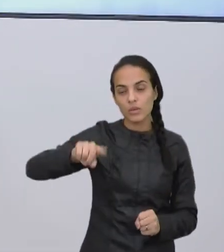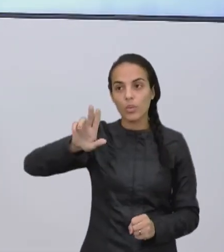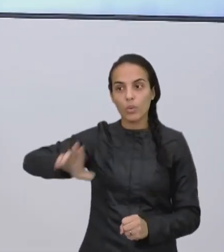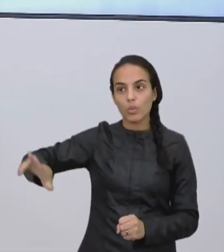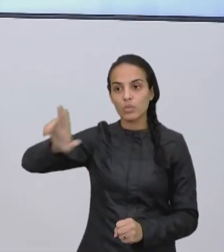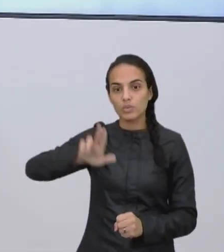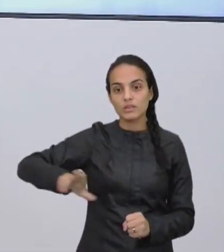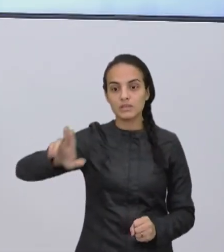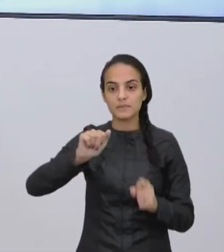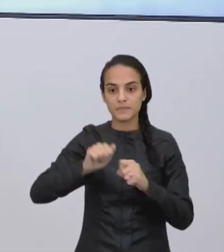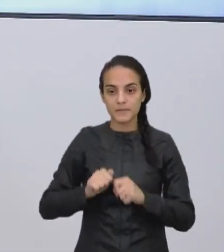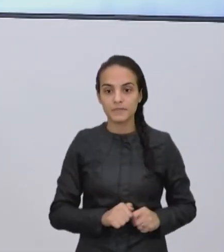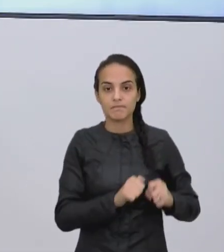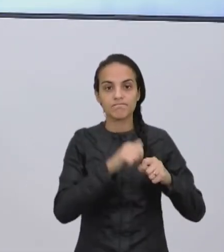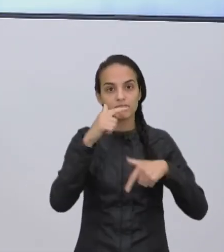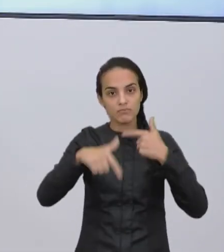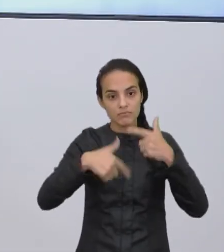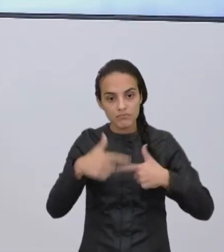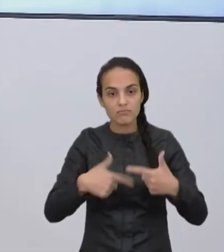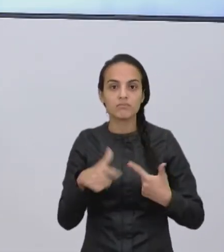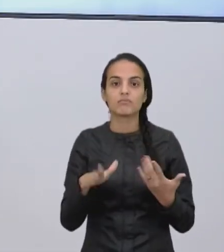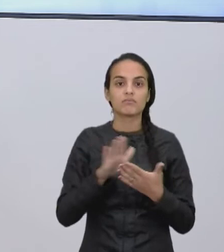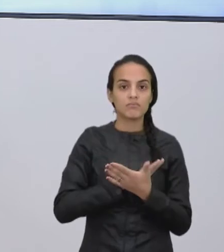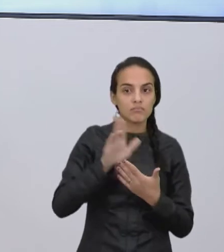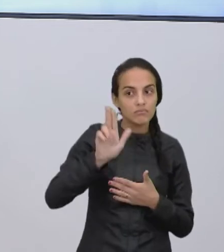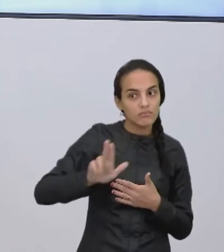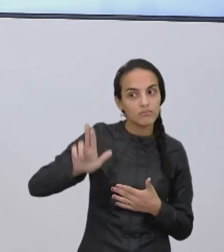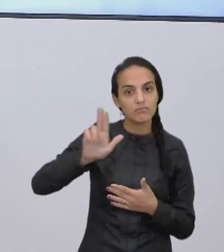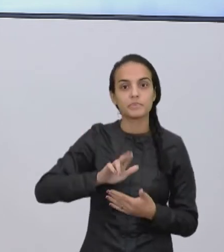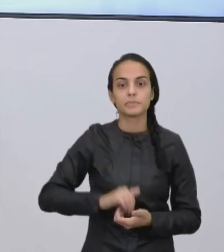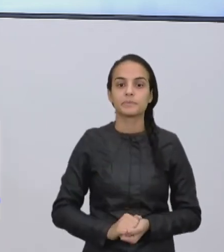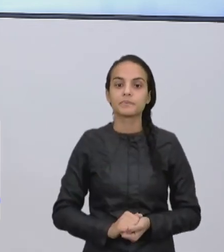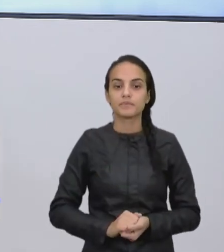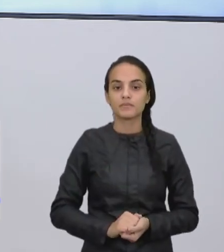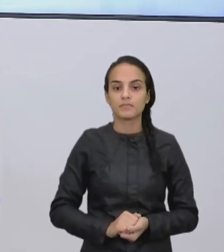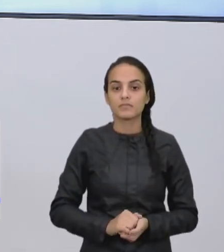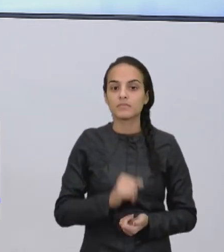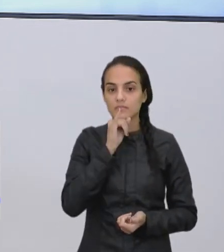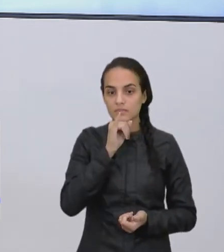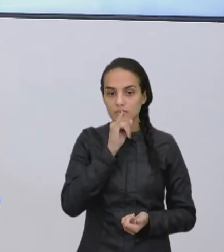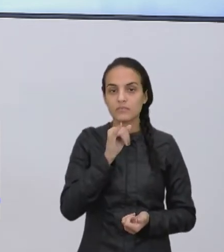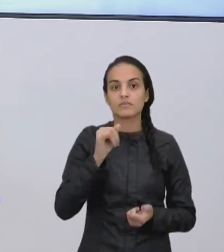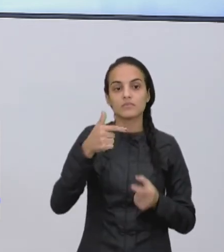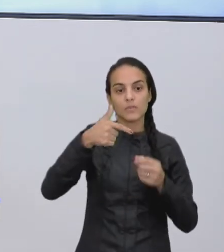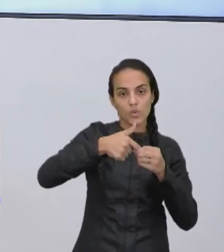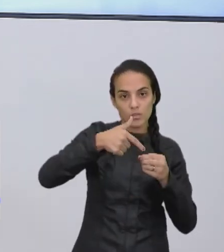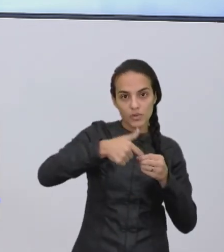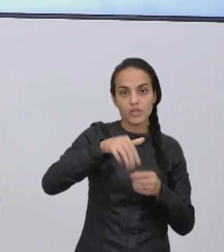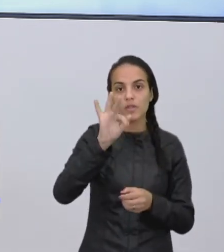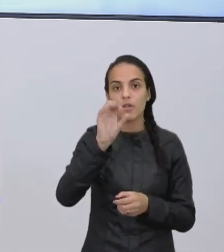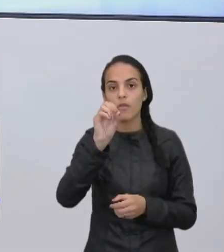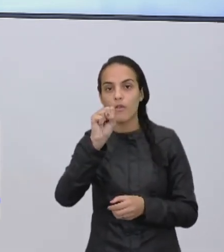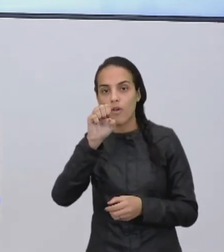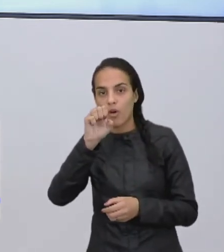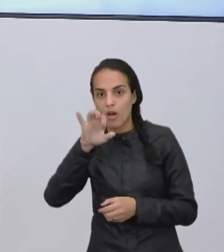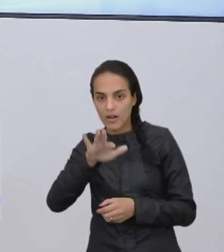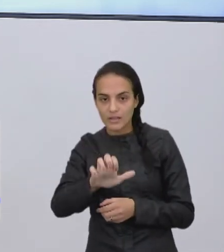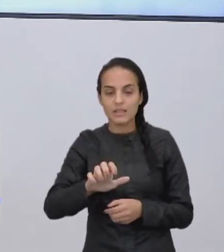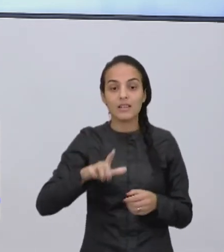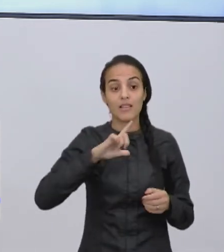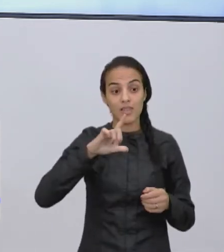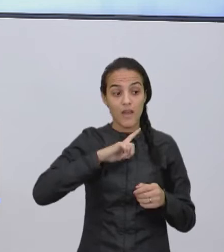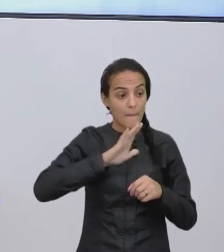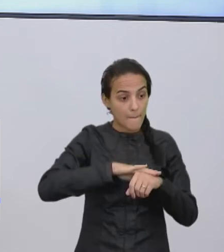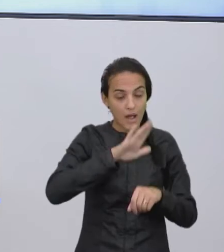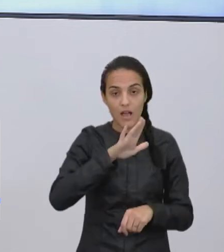para realizar trabalho, para fazer alguma coisa útil. Então, enquanto que os combustíveis fósseis, eles têm uma eficiência